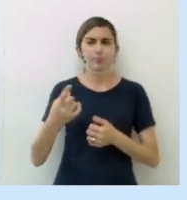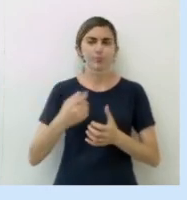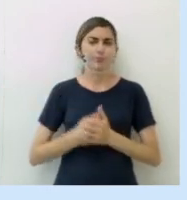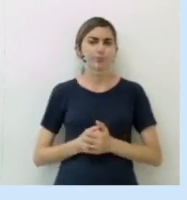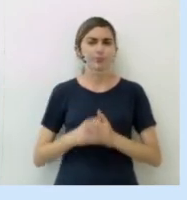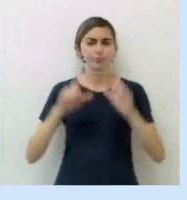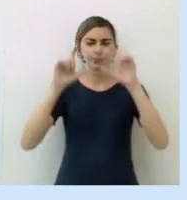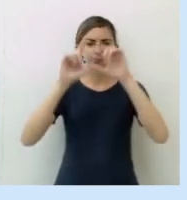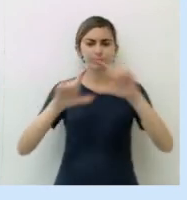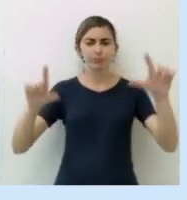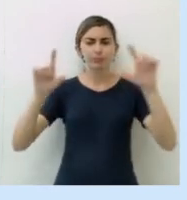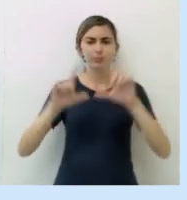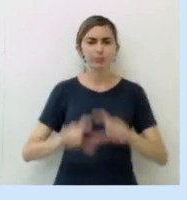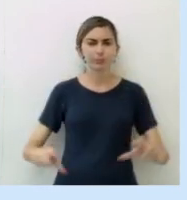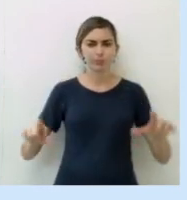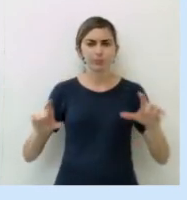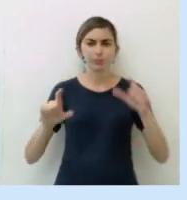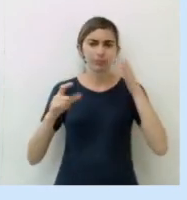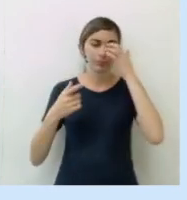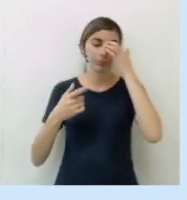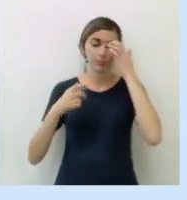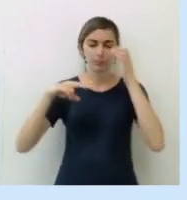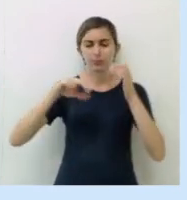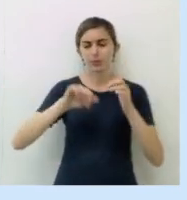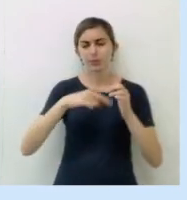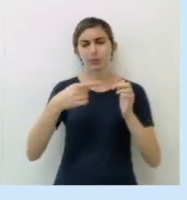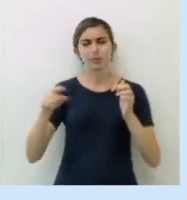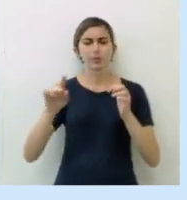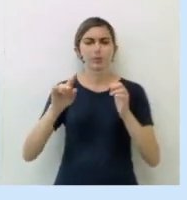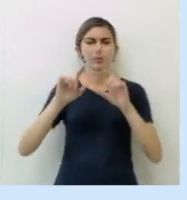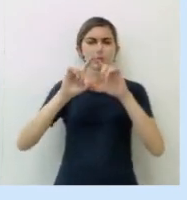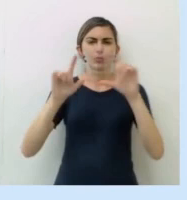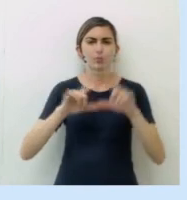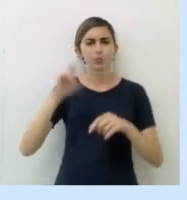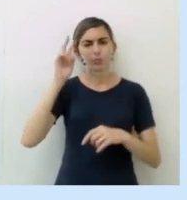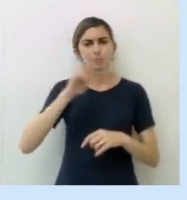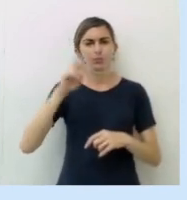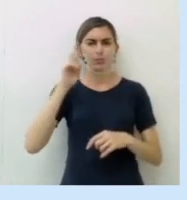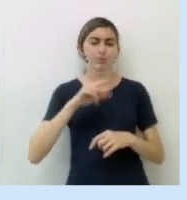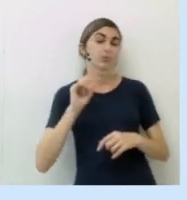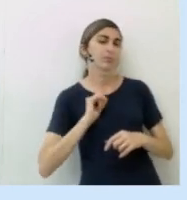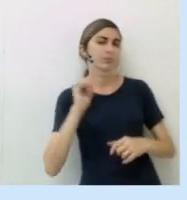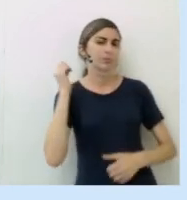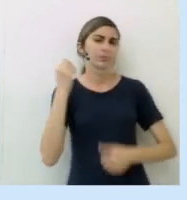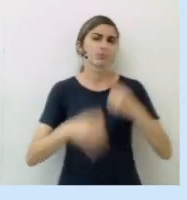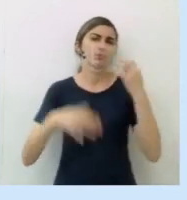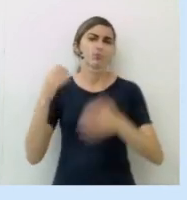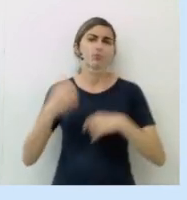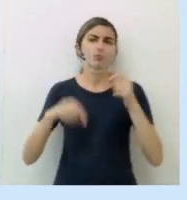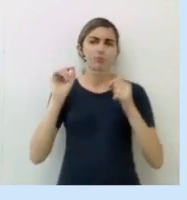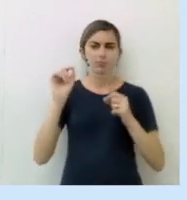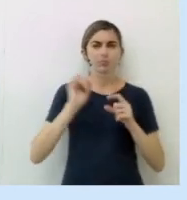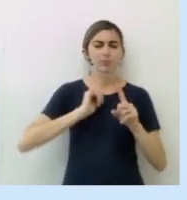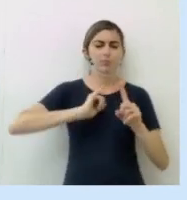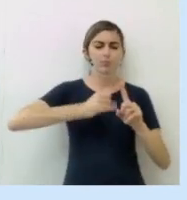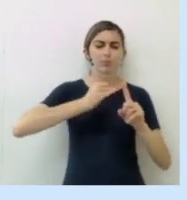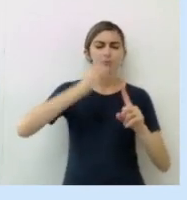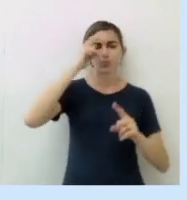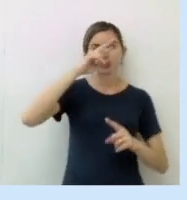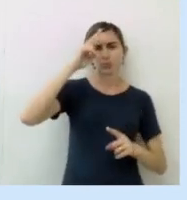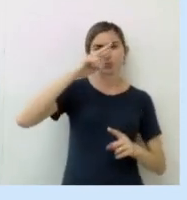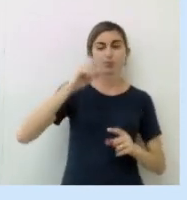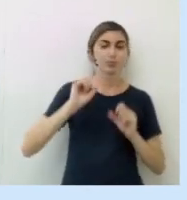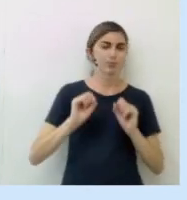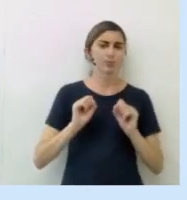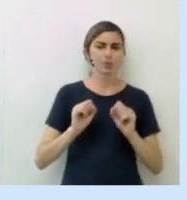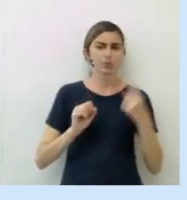em prosa, narrativo, narração, narrado. Lembrar que o narrador, o elemento que conta a história, ele